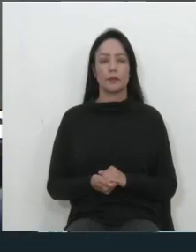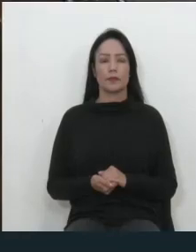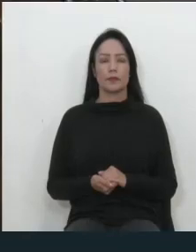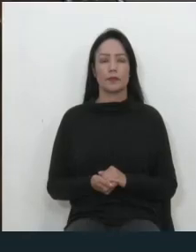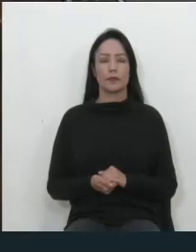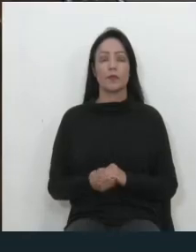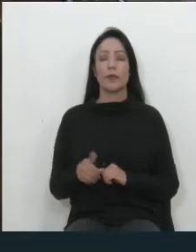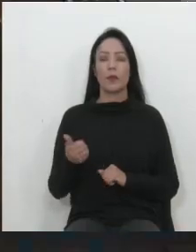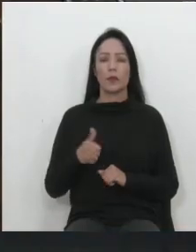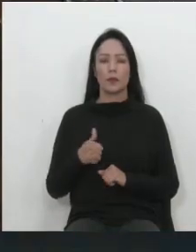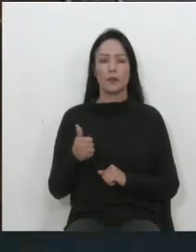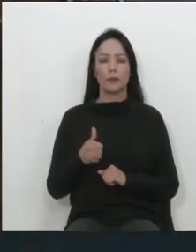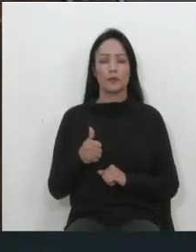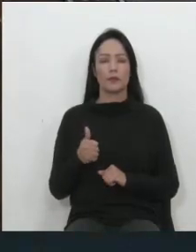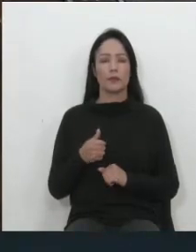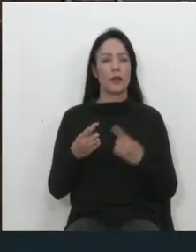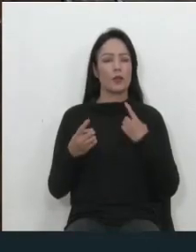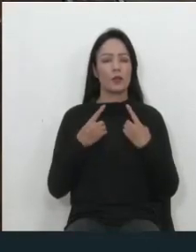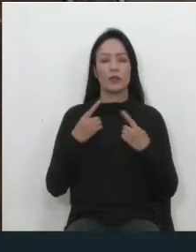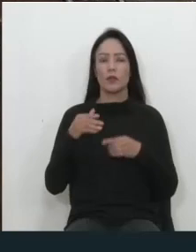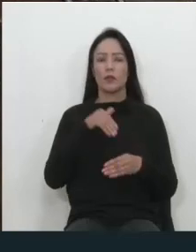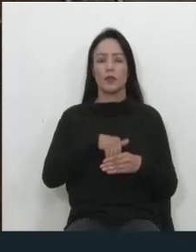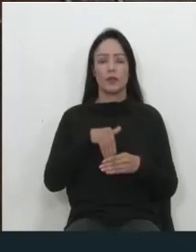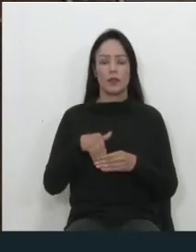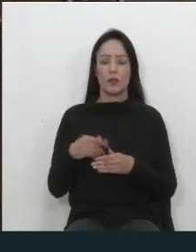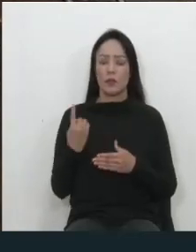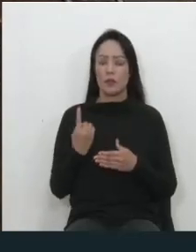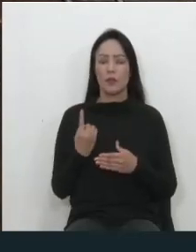Item 11. Discussão e votação